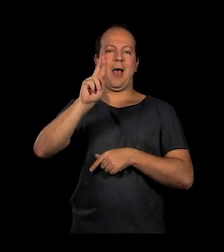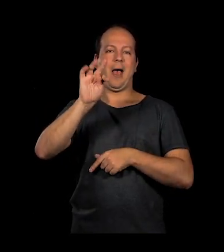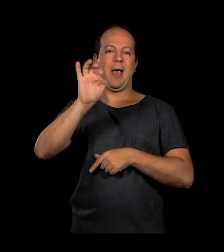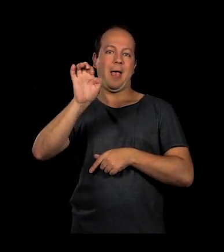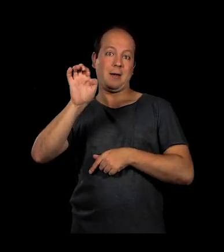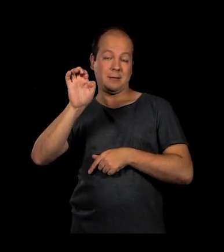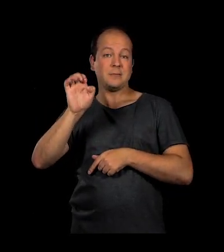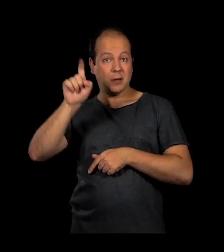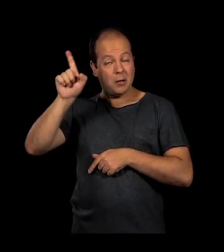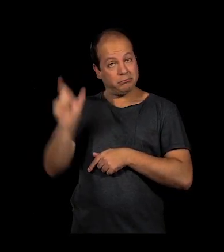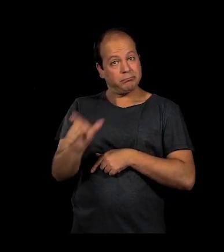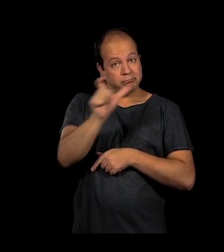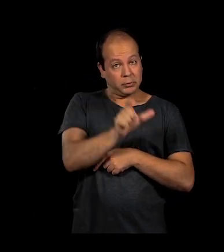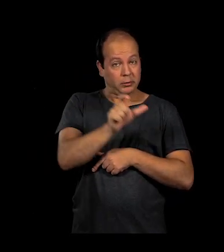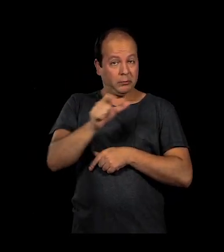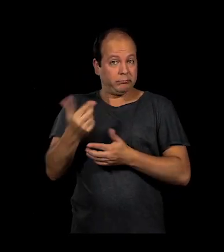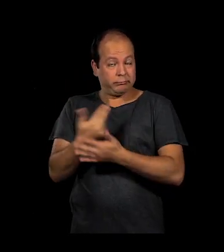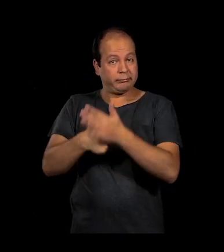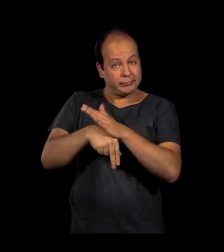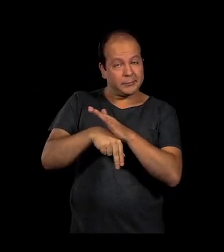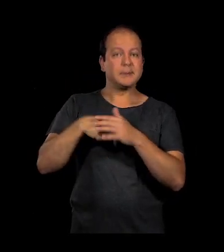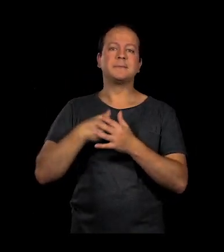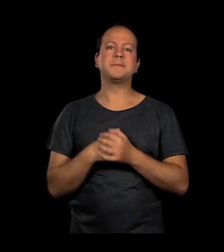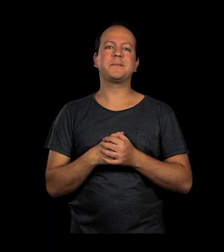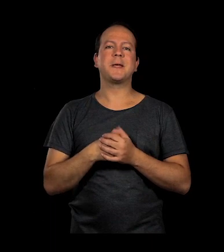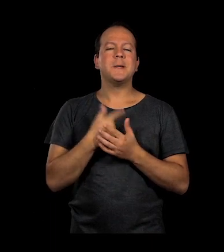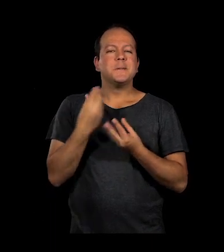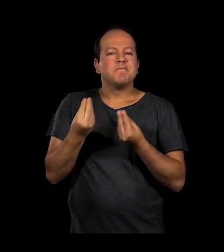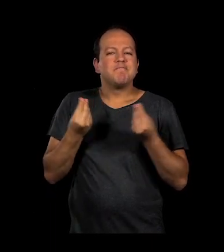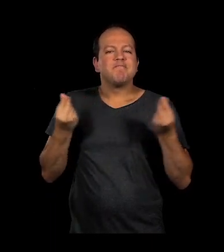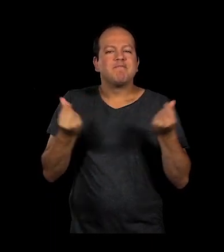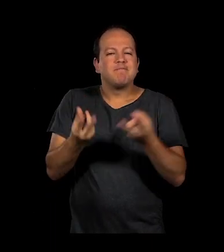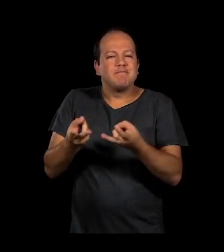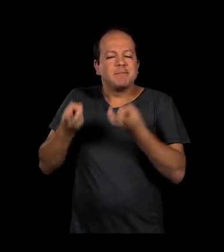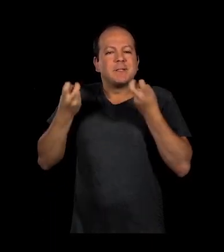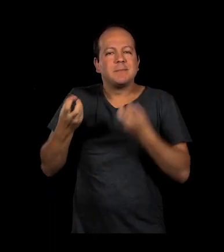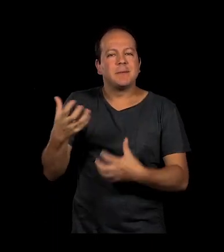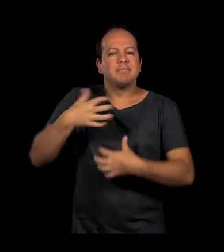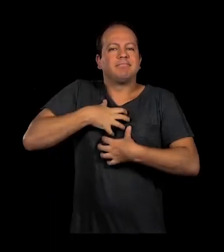como digerir isso